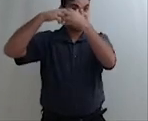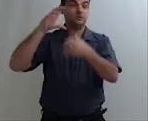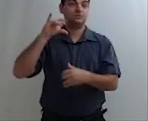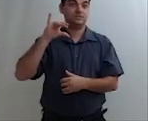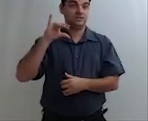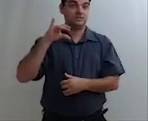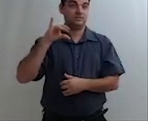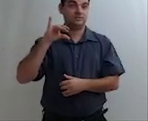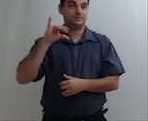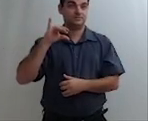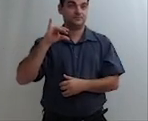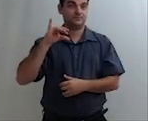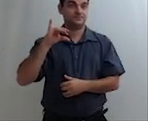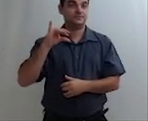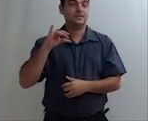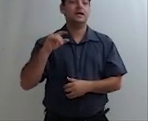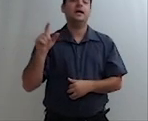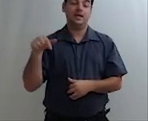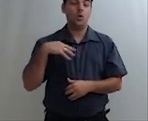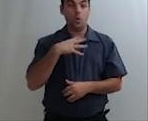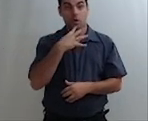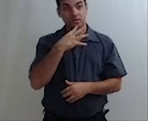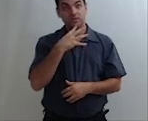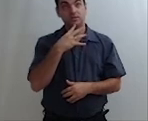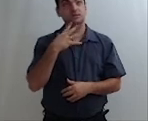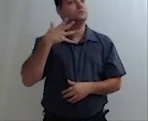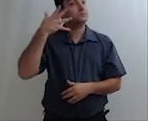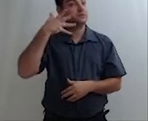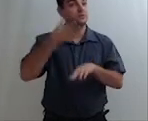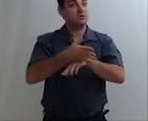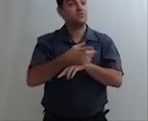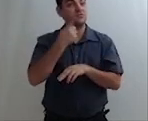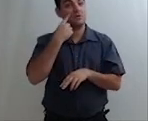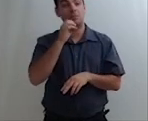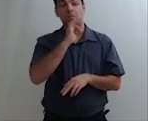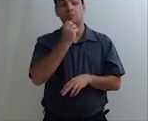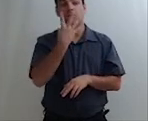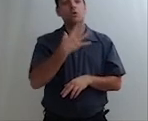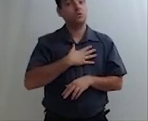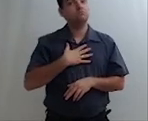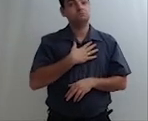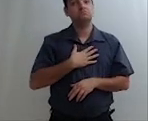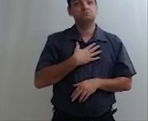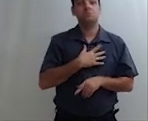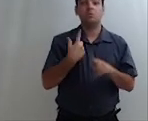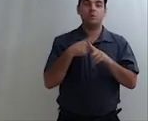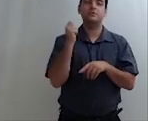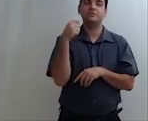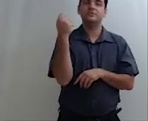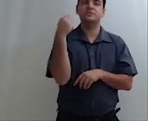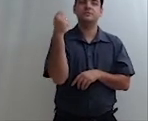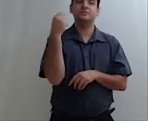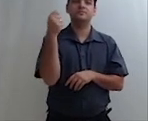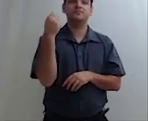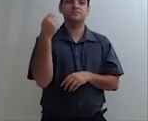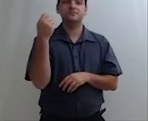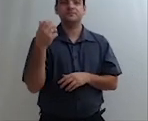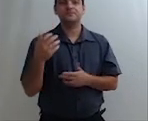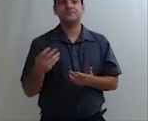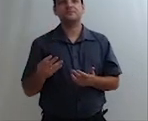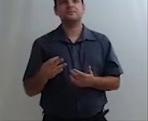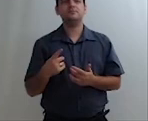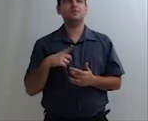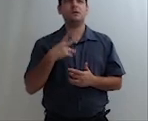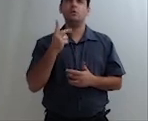eh a alegria de aprender num seminário da rede Inocente em em Buenos Aires eh Há pouco mais de um